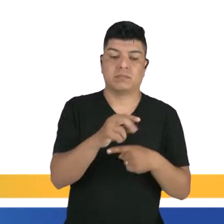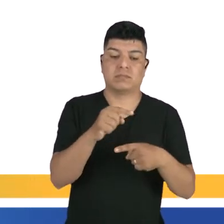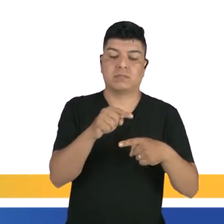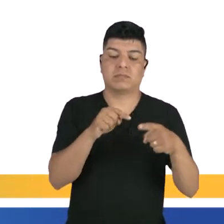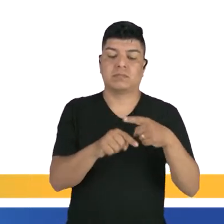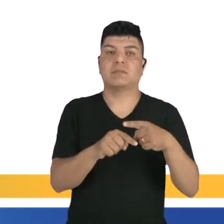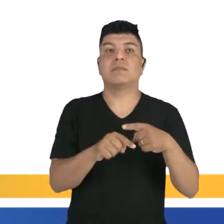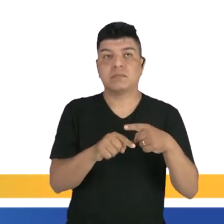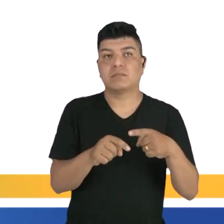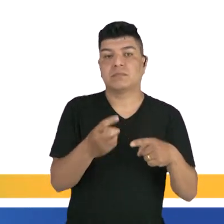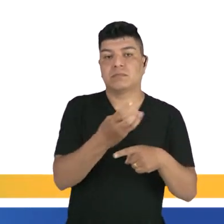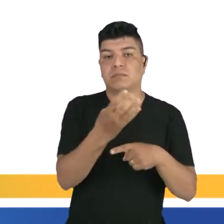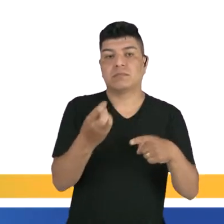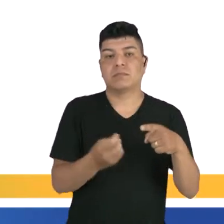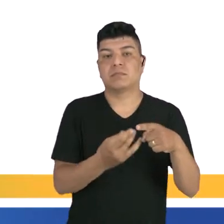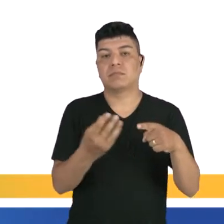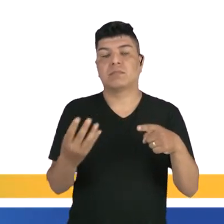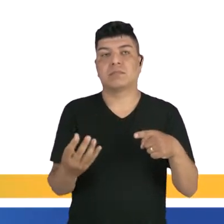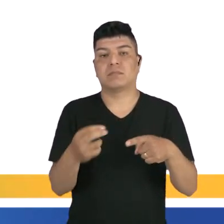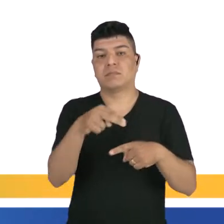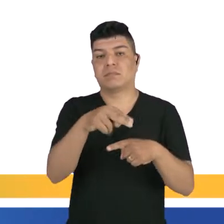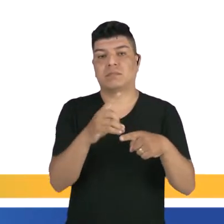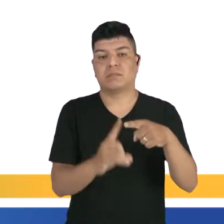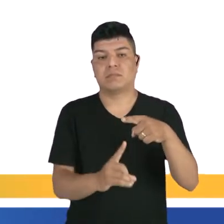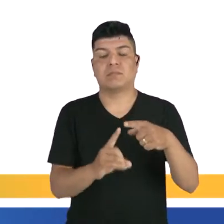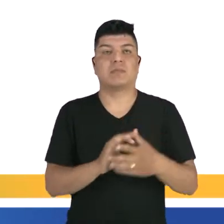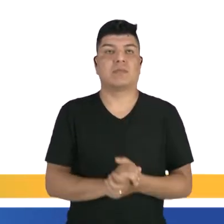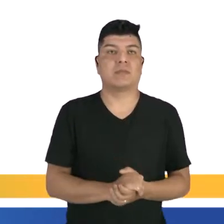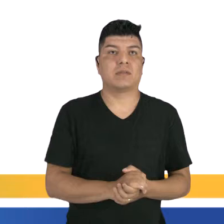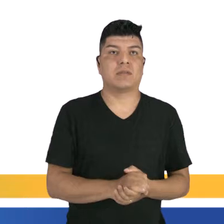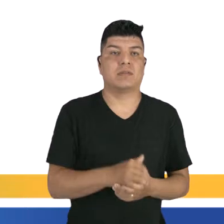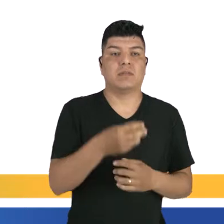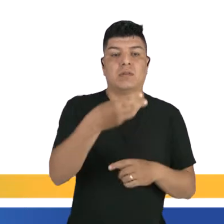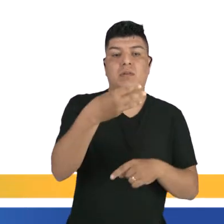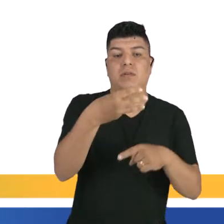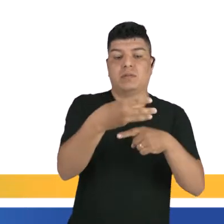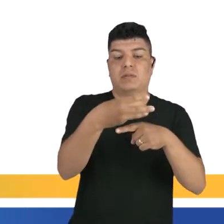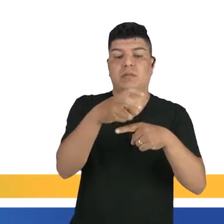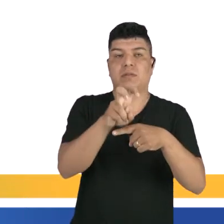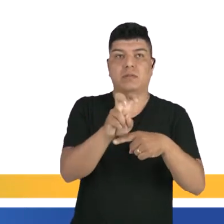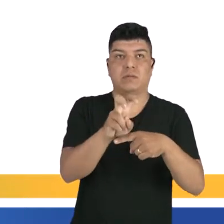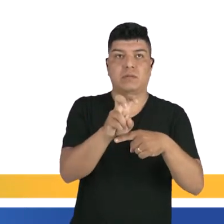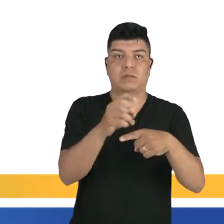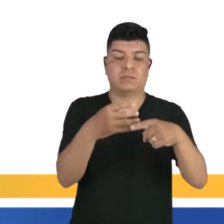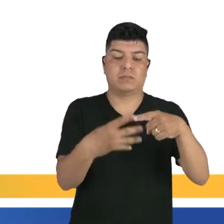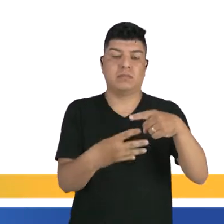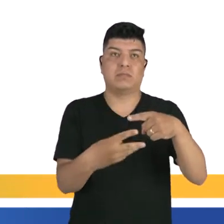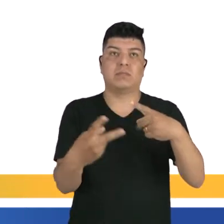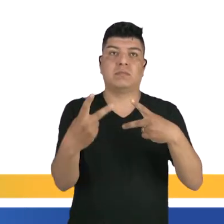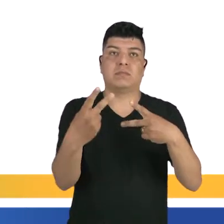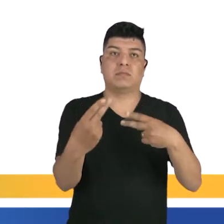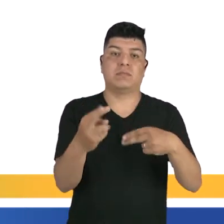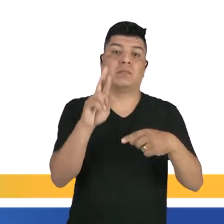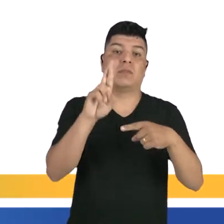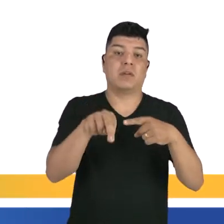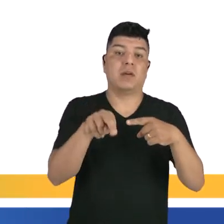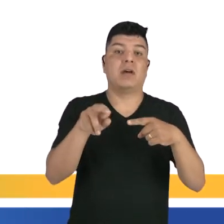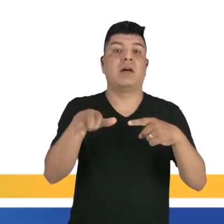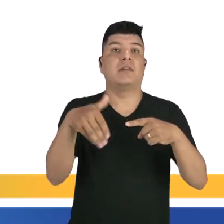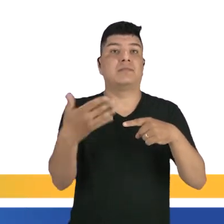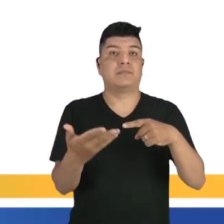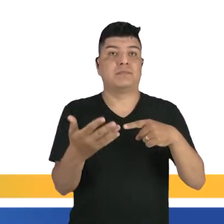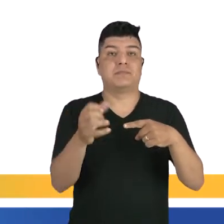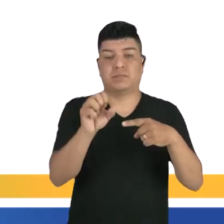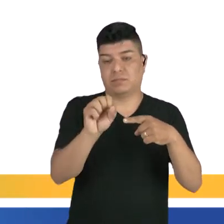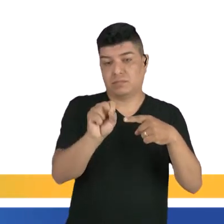divisão dessa fração, do numerador pelo denominador. Então, 35/4. A razão entre 35 e